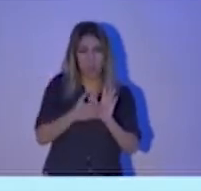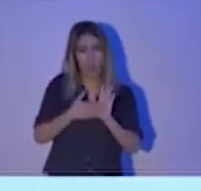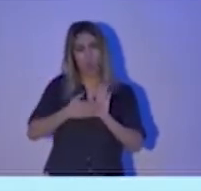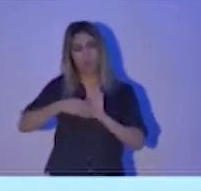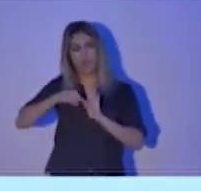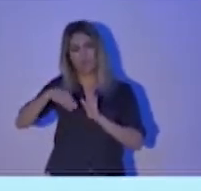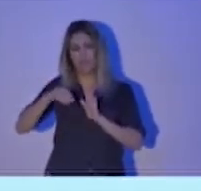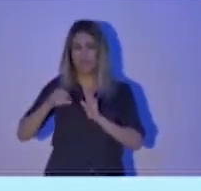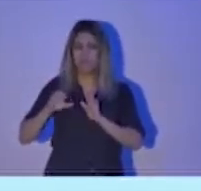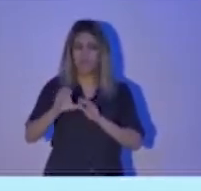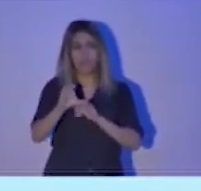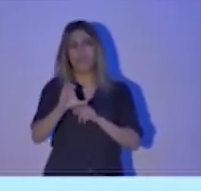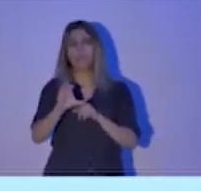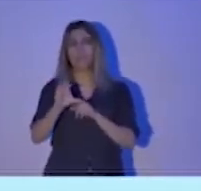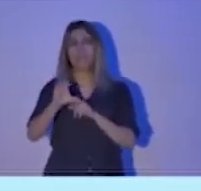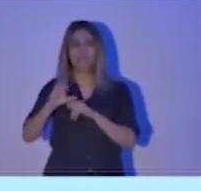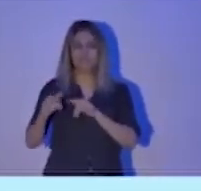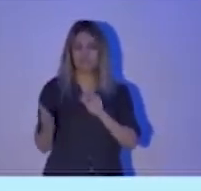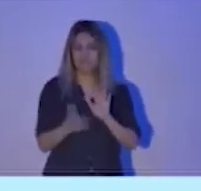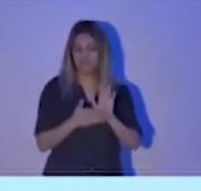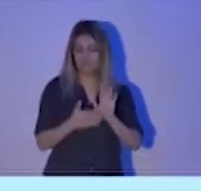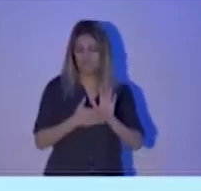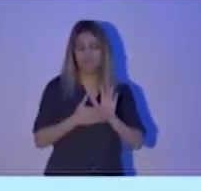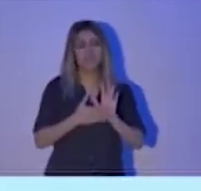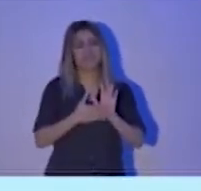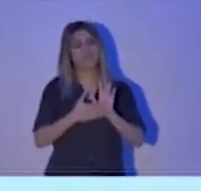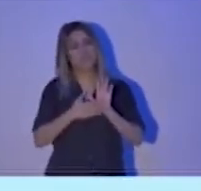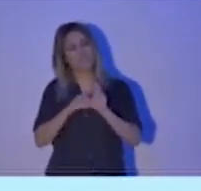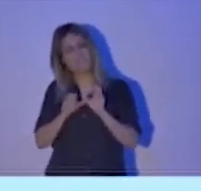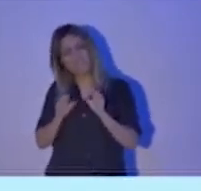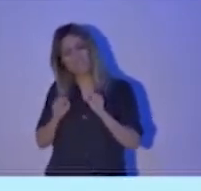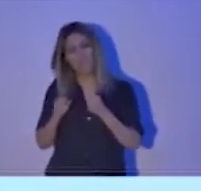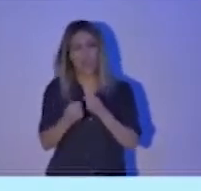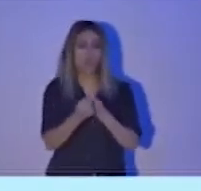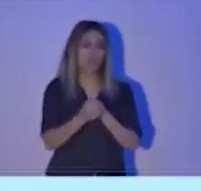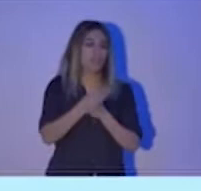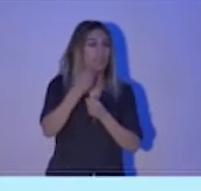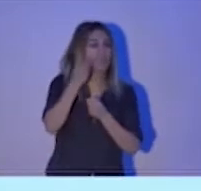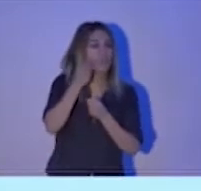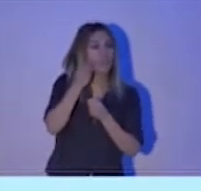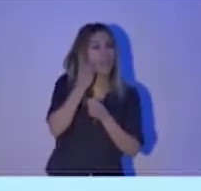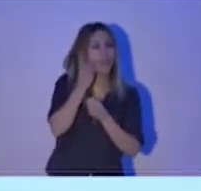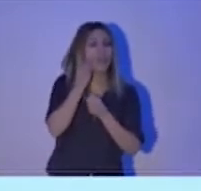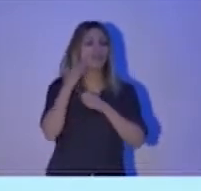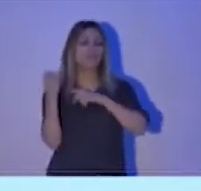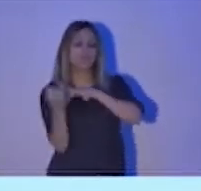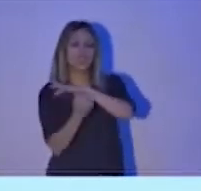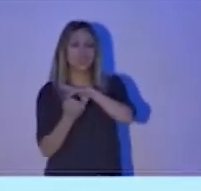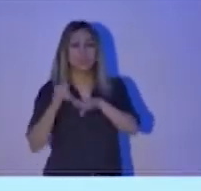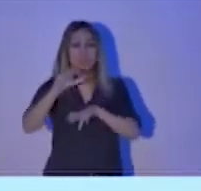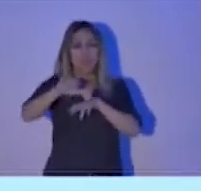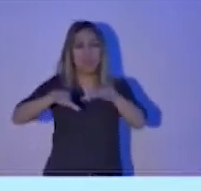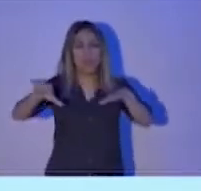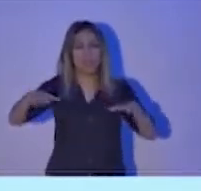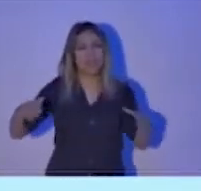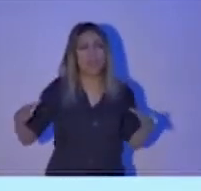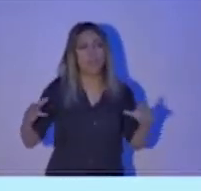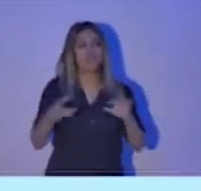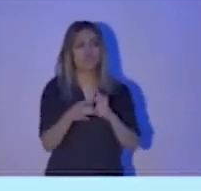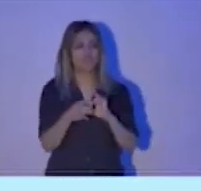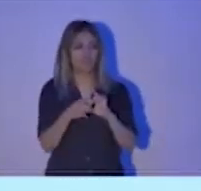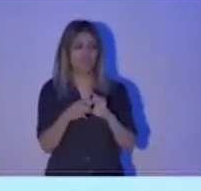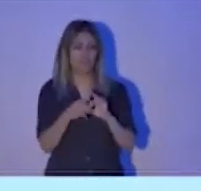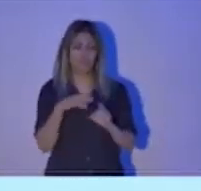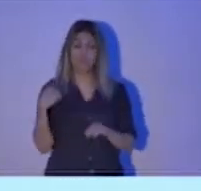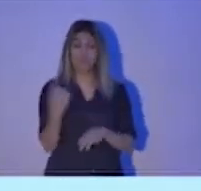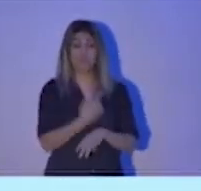do Concede, da Undime, e de cujas discussões participaram, inclusive, as organizações civis, que orbitam